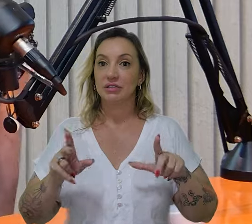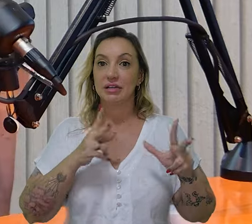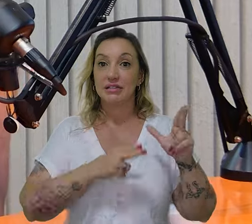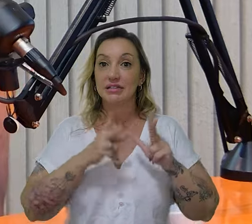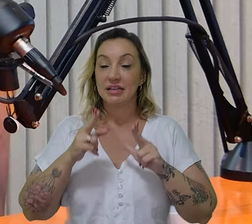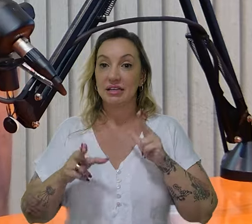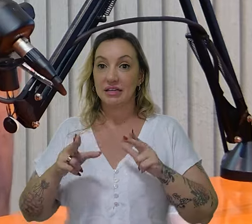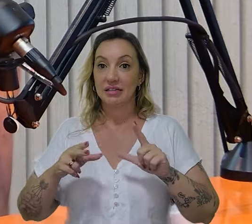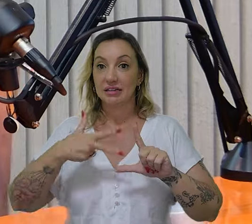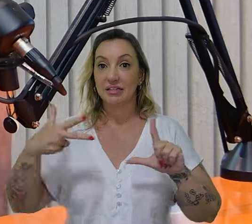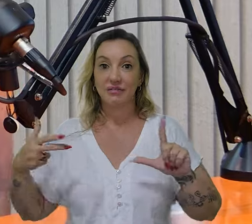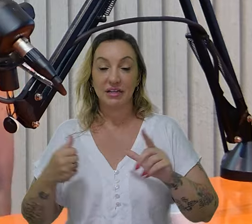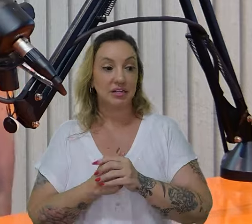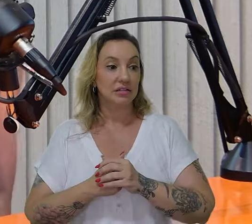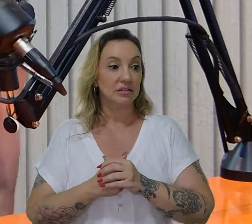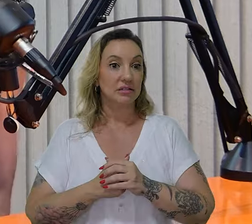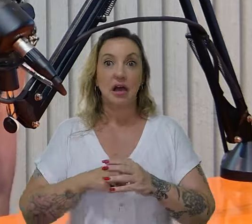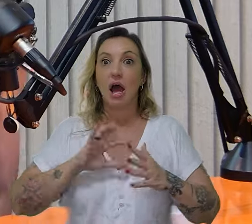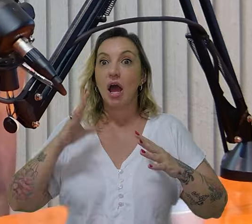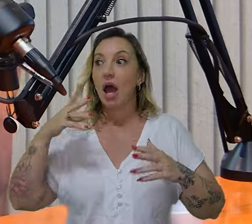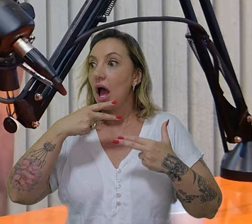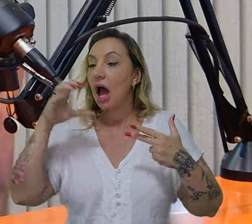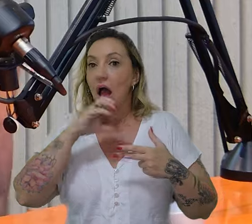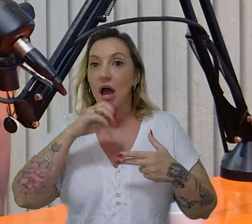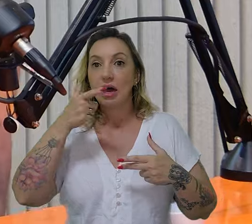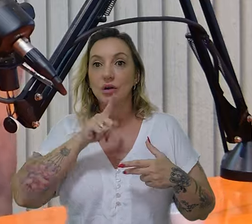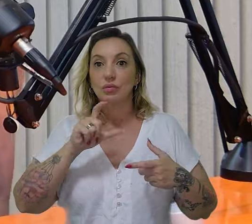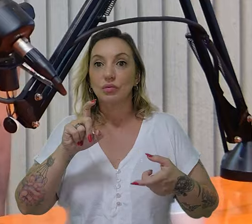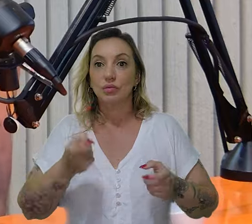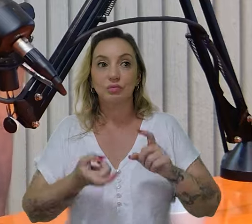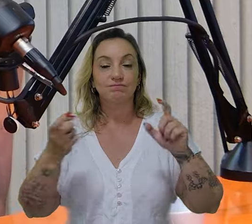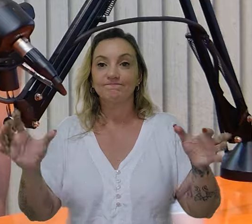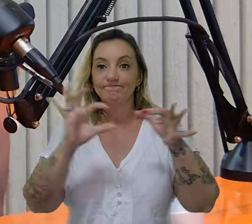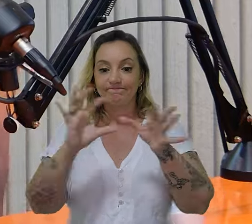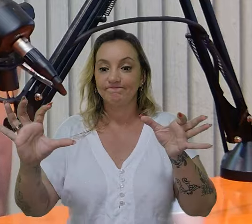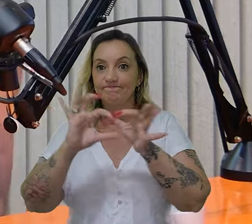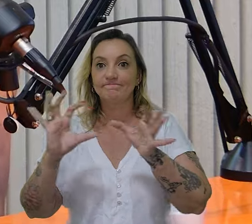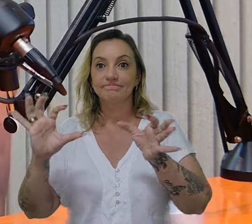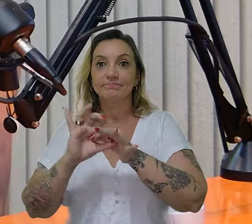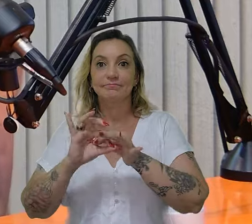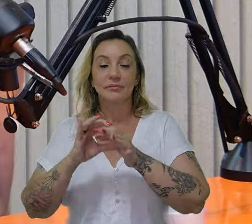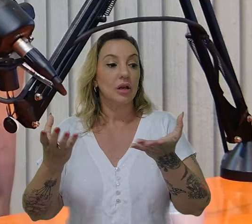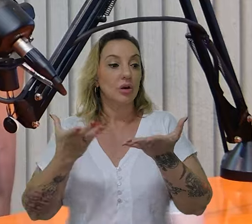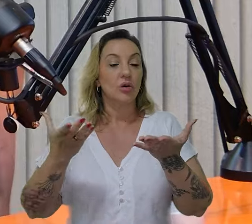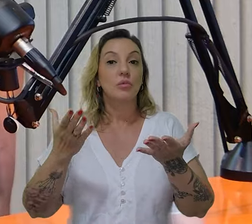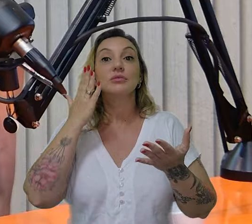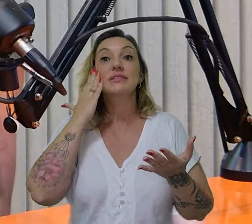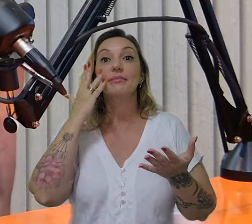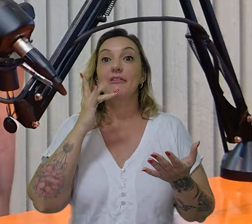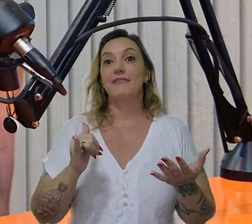para Netflix tem que acontecer muita coisa muito rápido para você fazer o gancho entre um episódio e outro então agora como é que você vai